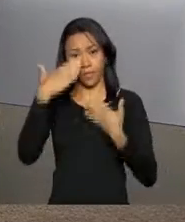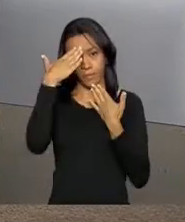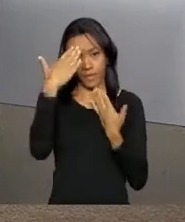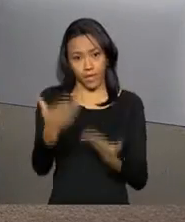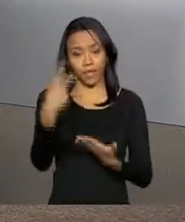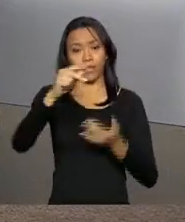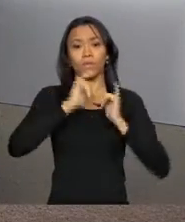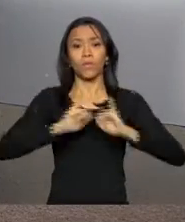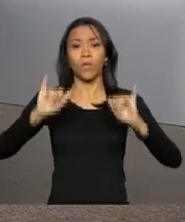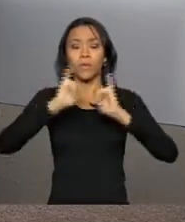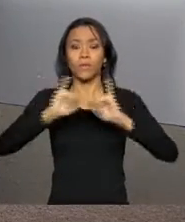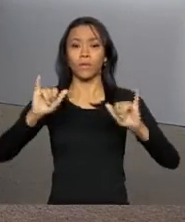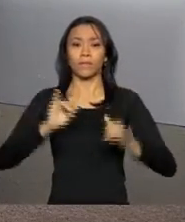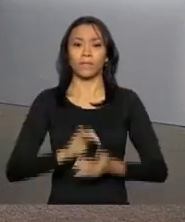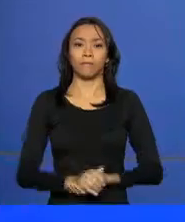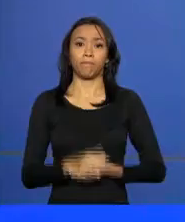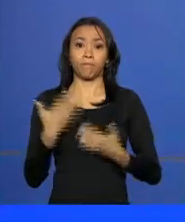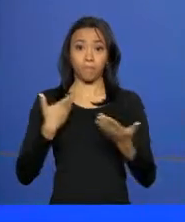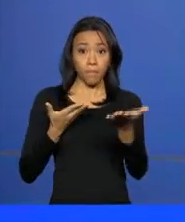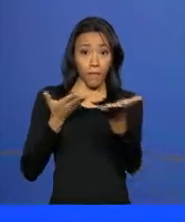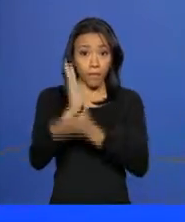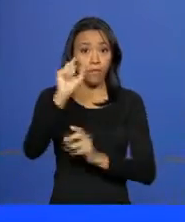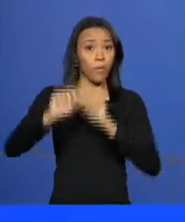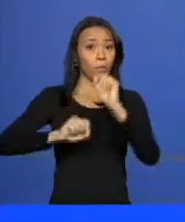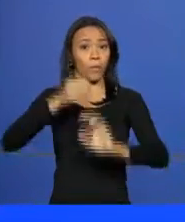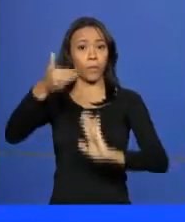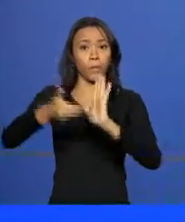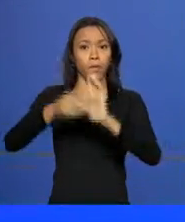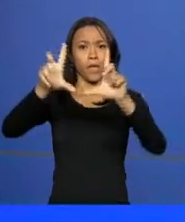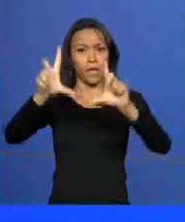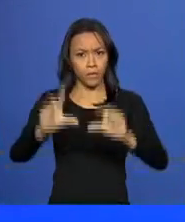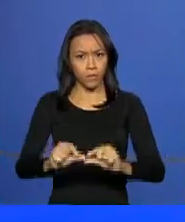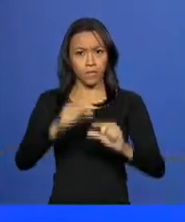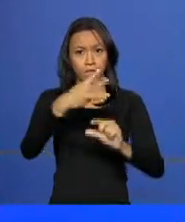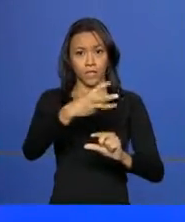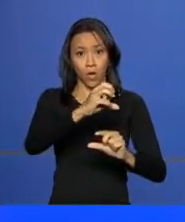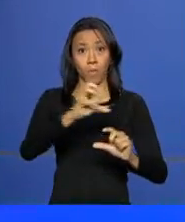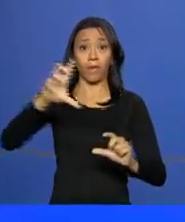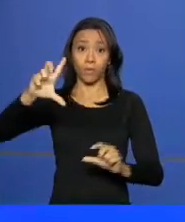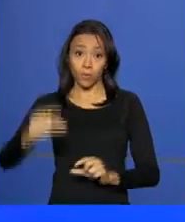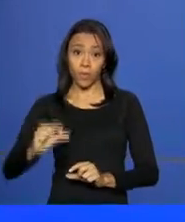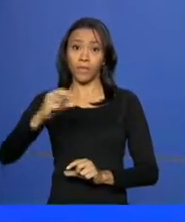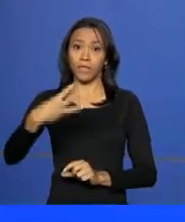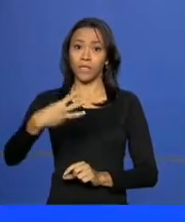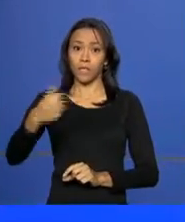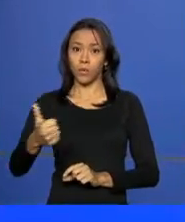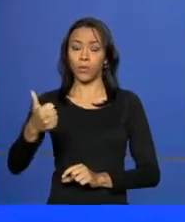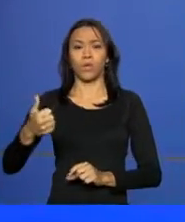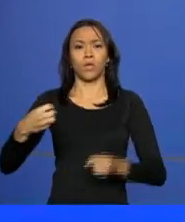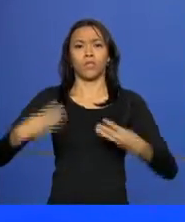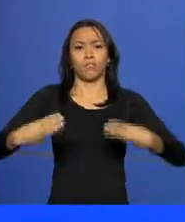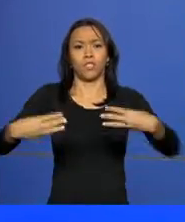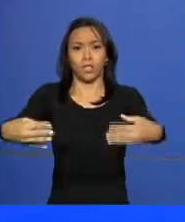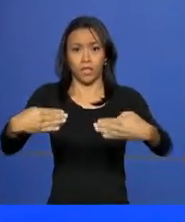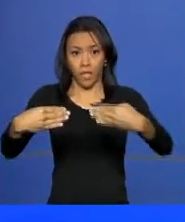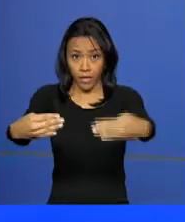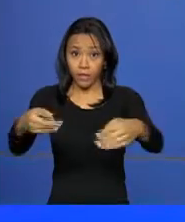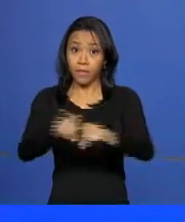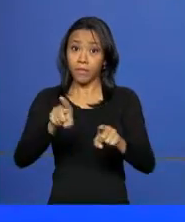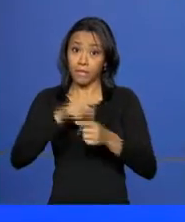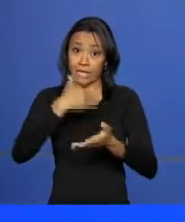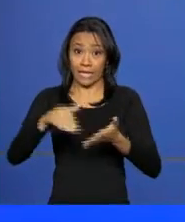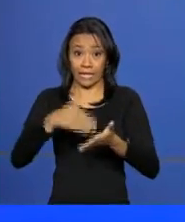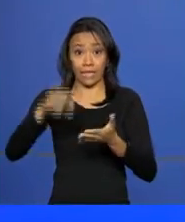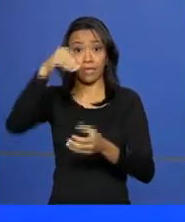suas informações ao vivo. Aprovada no Senado, redução de 39 para 31 o número de ministérios e secretarias da